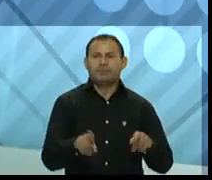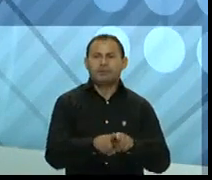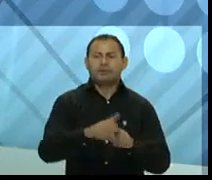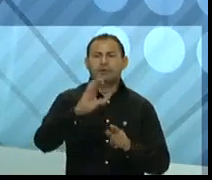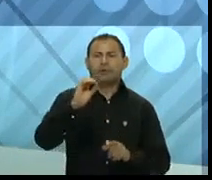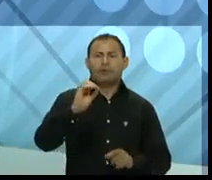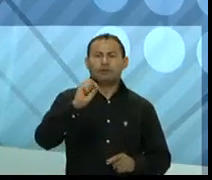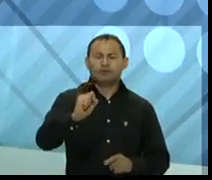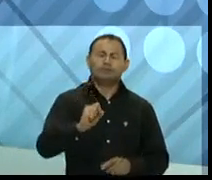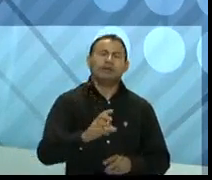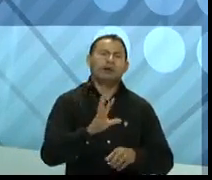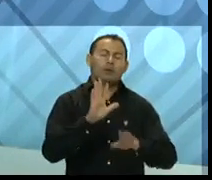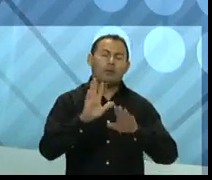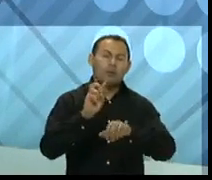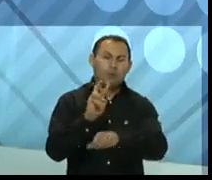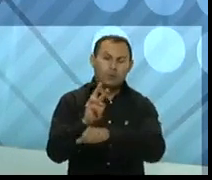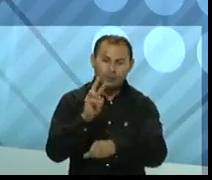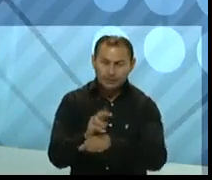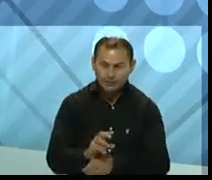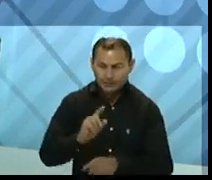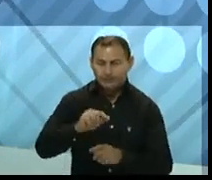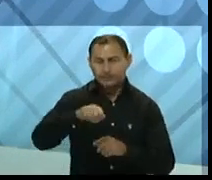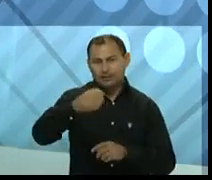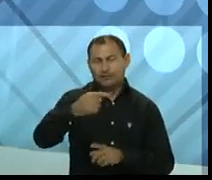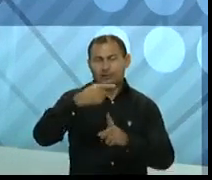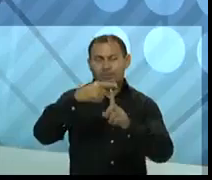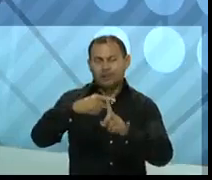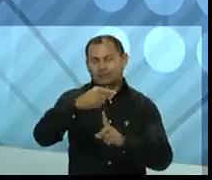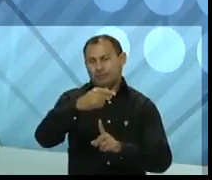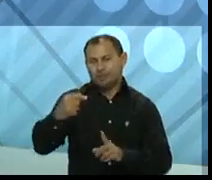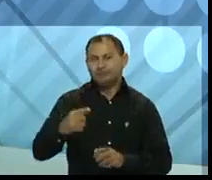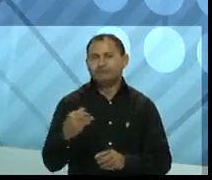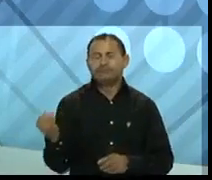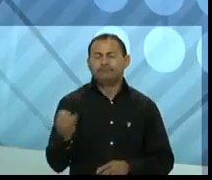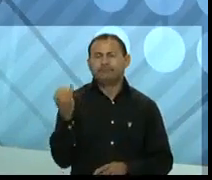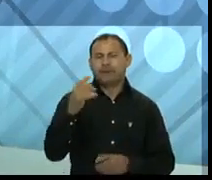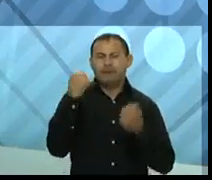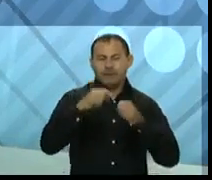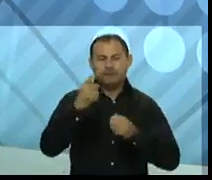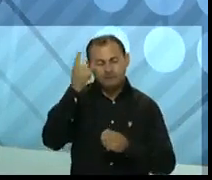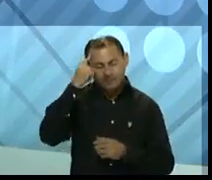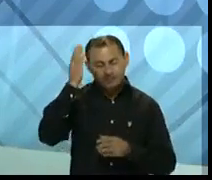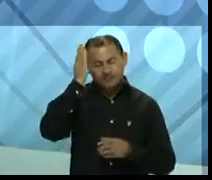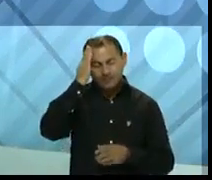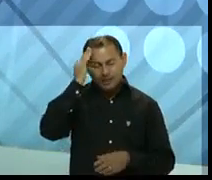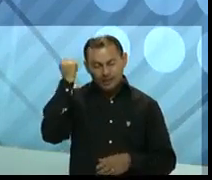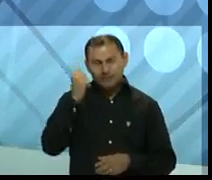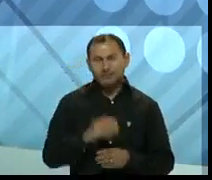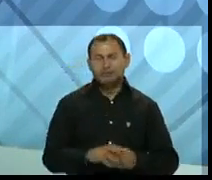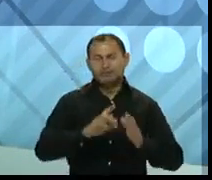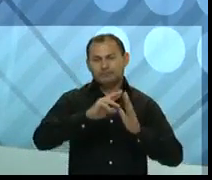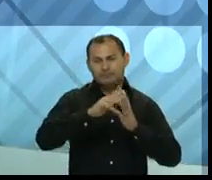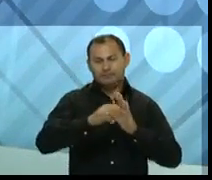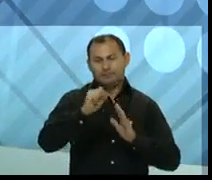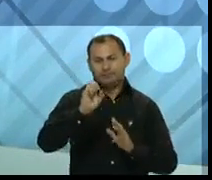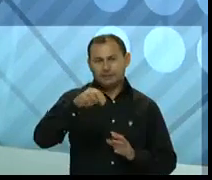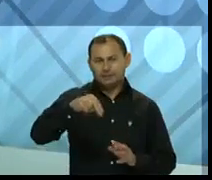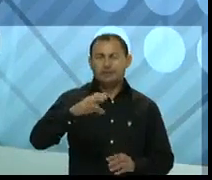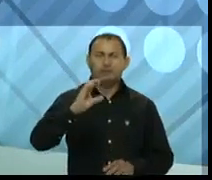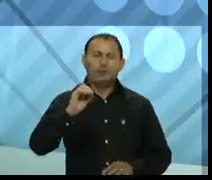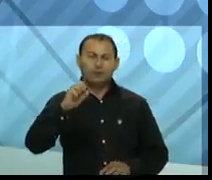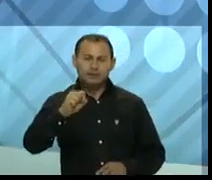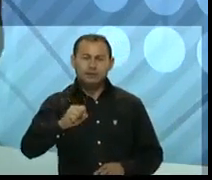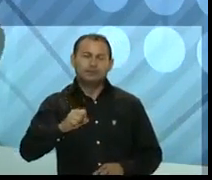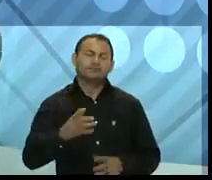cosseno e cuidado com esse sinal, tá? Então, importante, eu preciso que você saiba a derivada do seno e do cosseno.